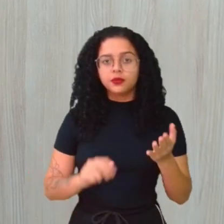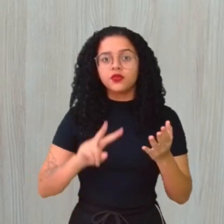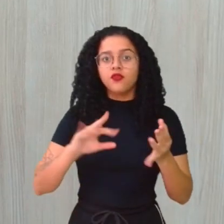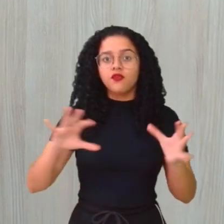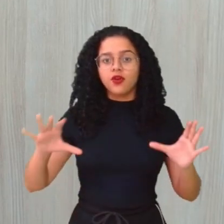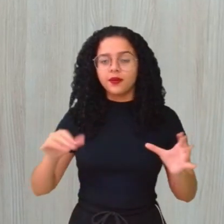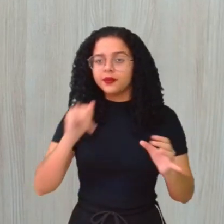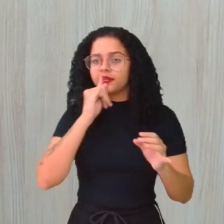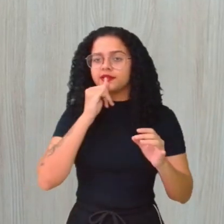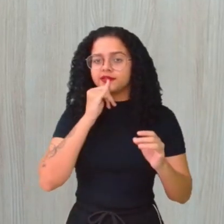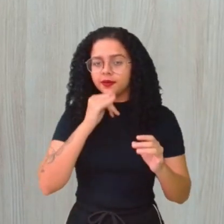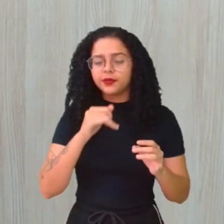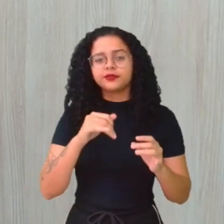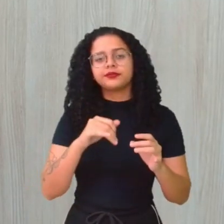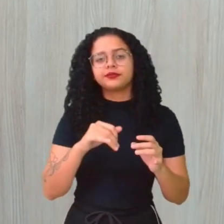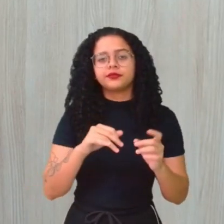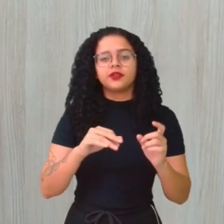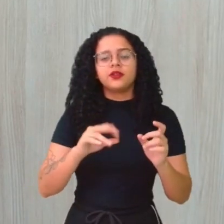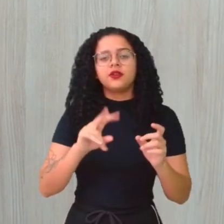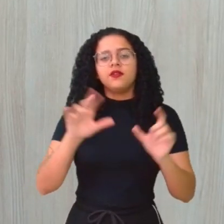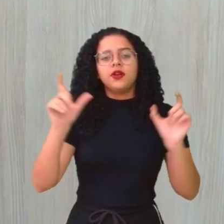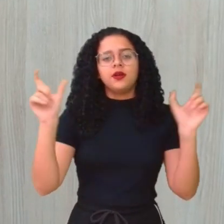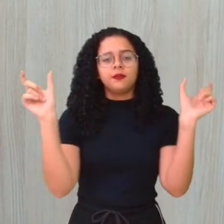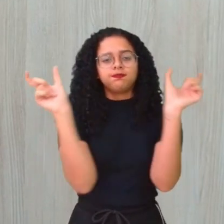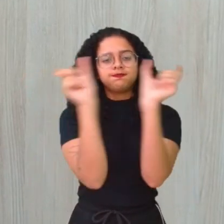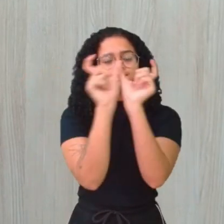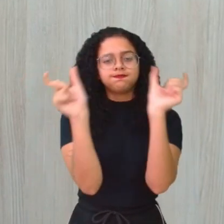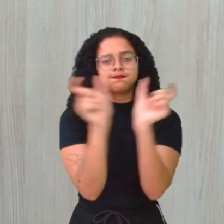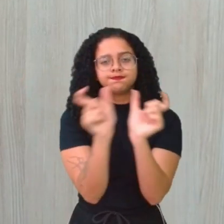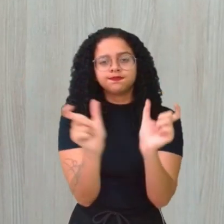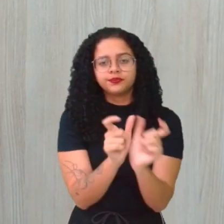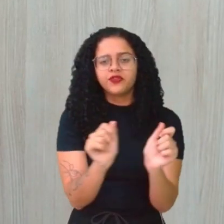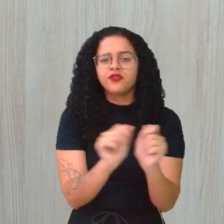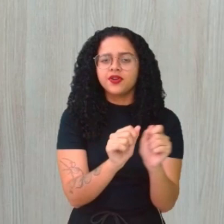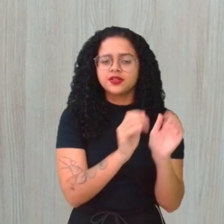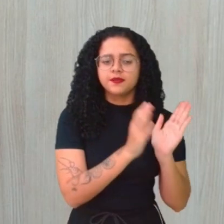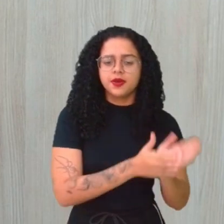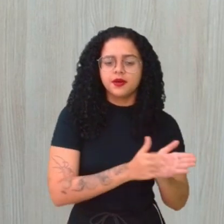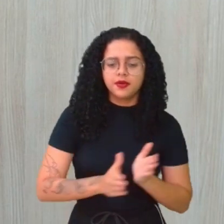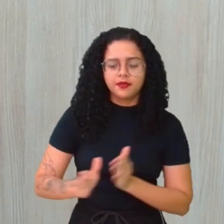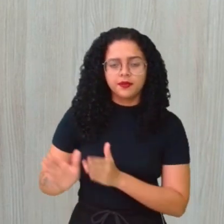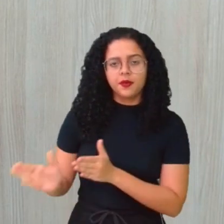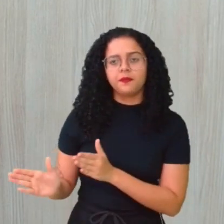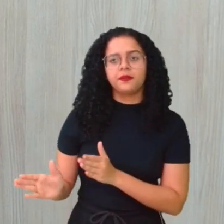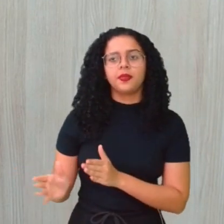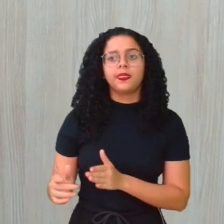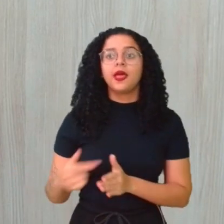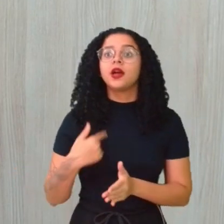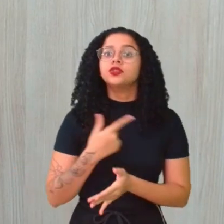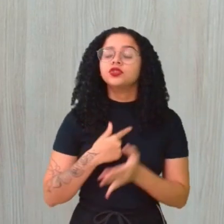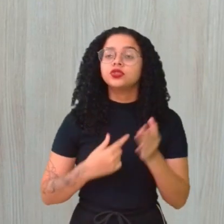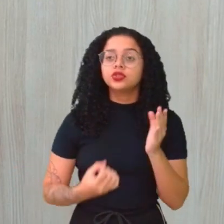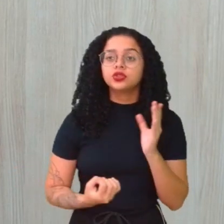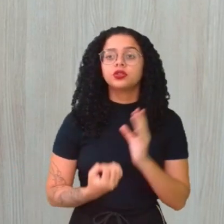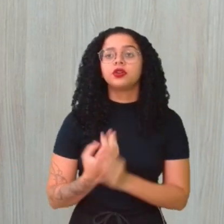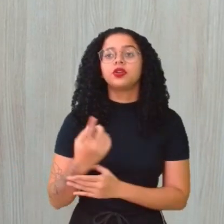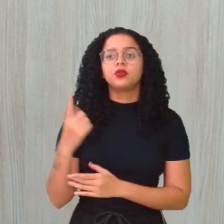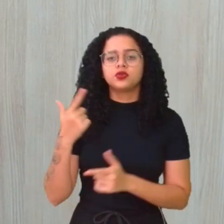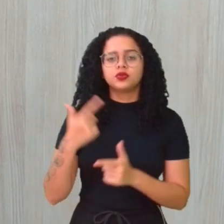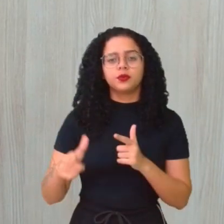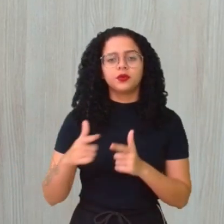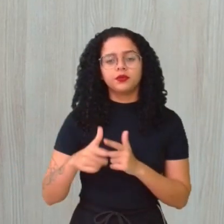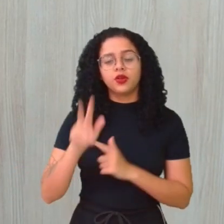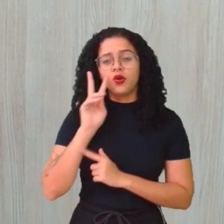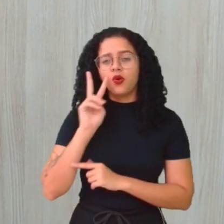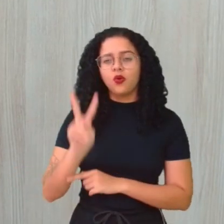juntar bloquinhos. Sim. E vai fazer passo a passo, né? Então, a gente foi e montou no Scratch esse problema aí.